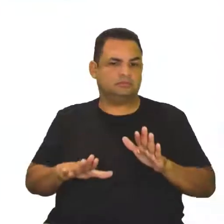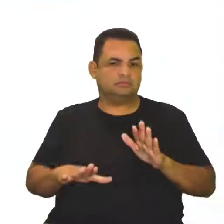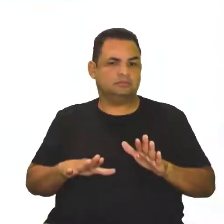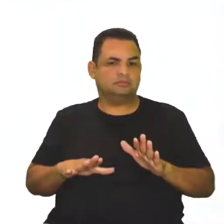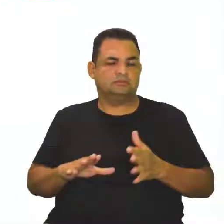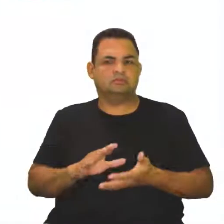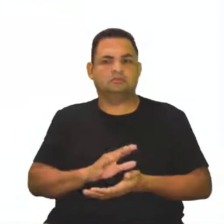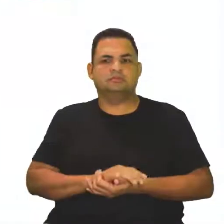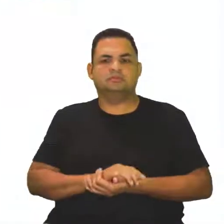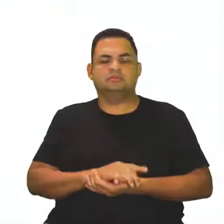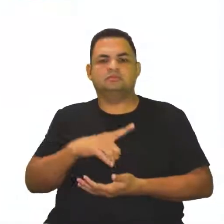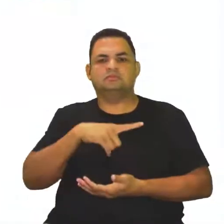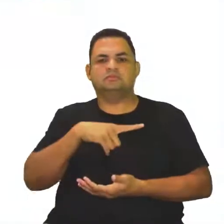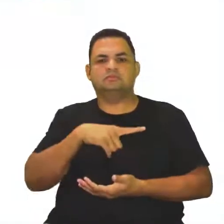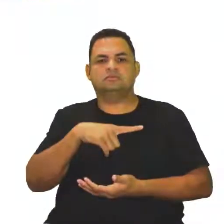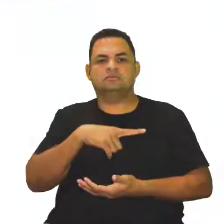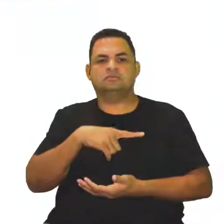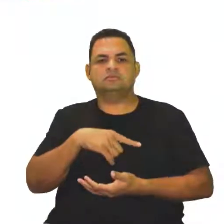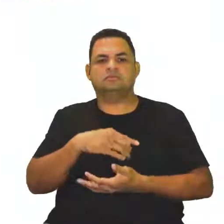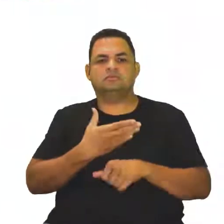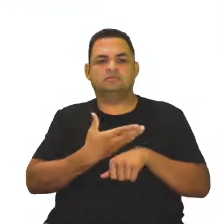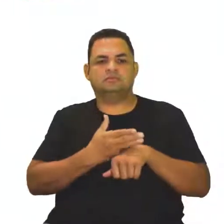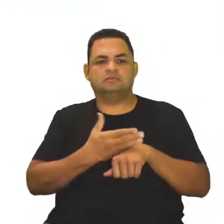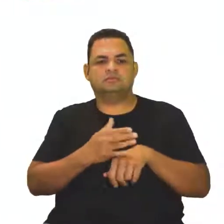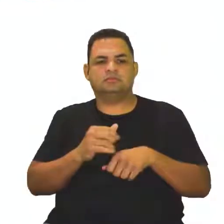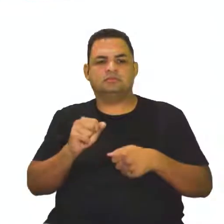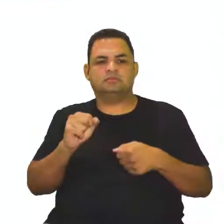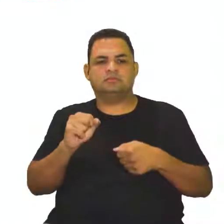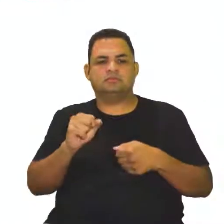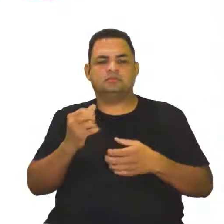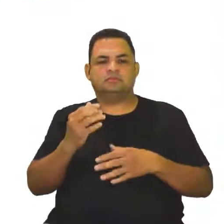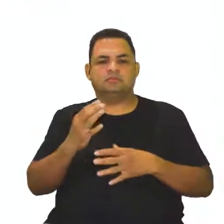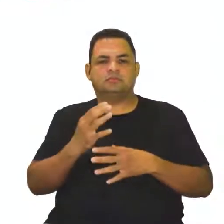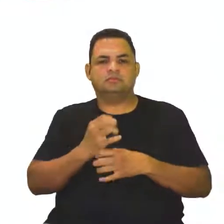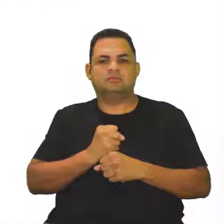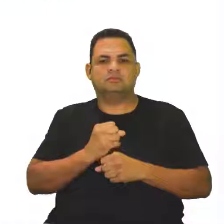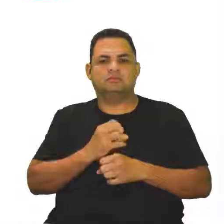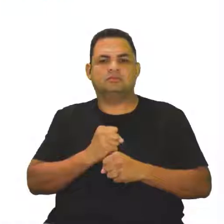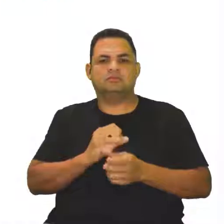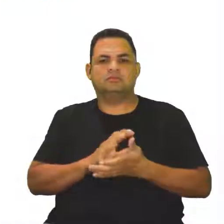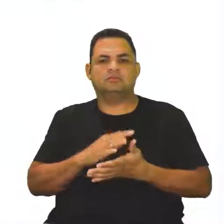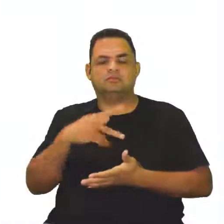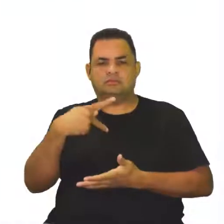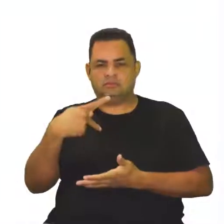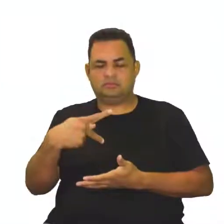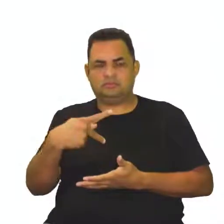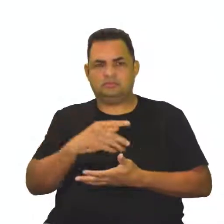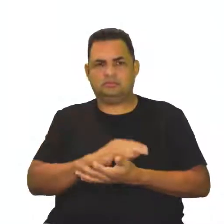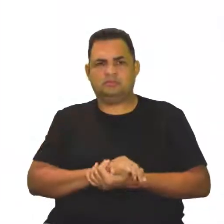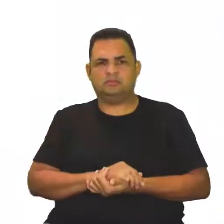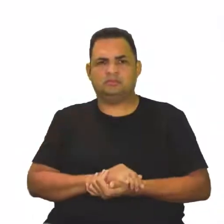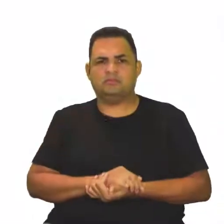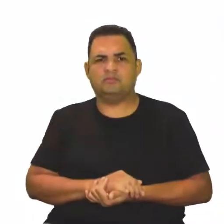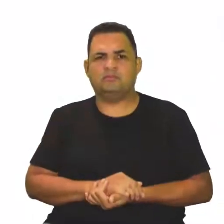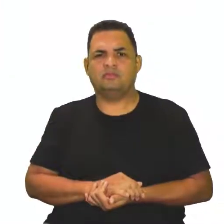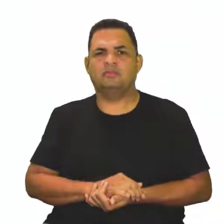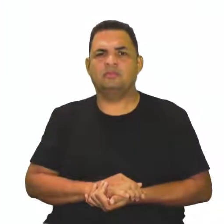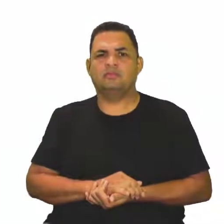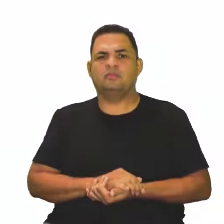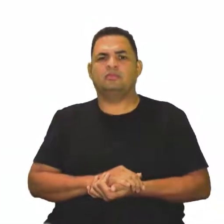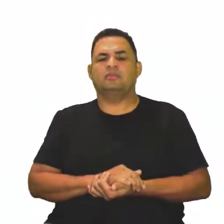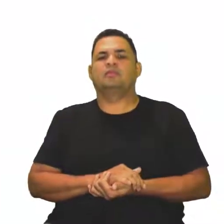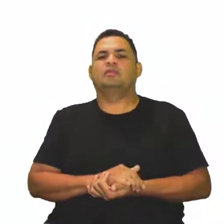você tem lá no seu exercício para você calcular essa potência, tá bom? Deixa eu ver aqui, olha só, um exemplo